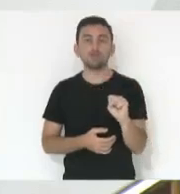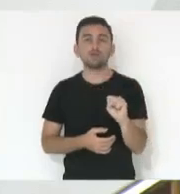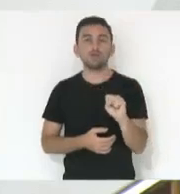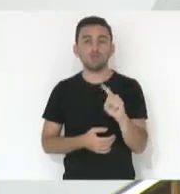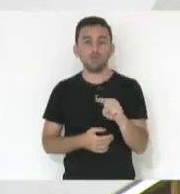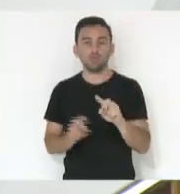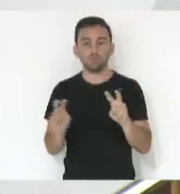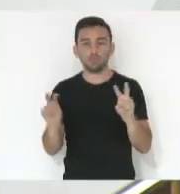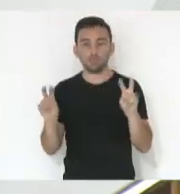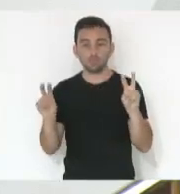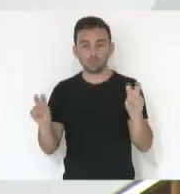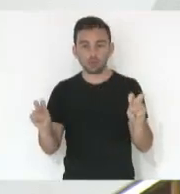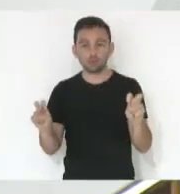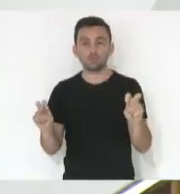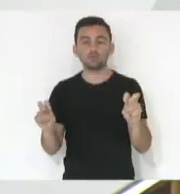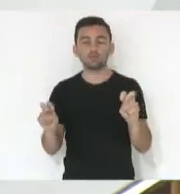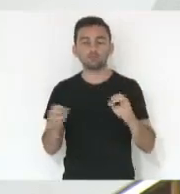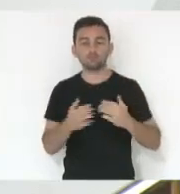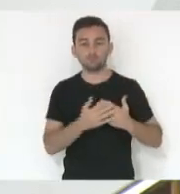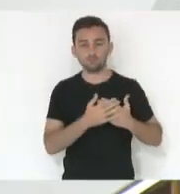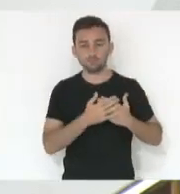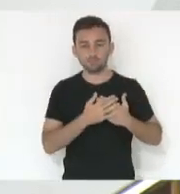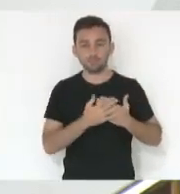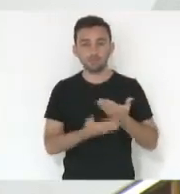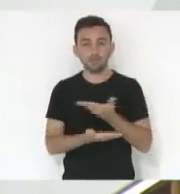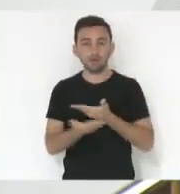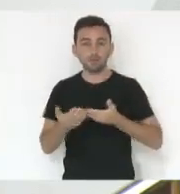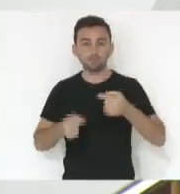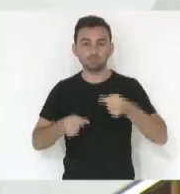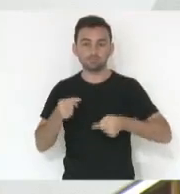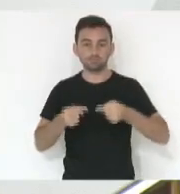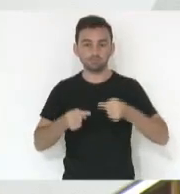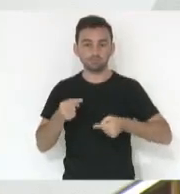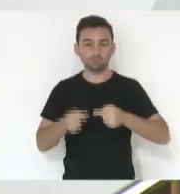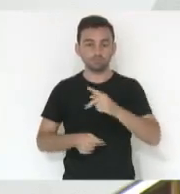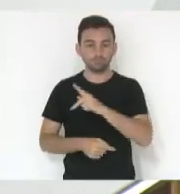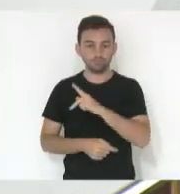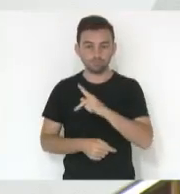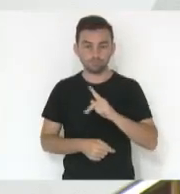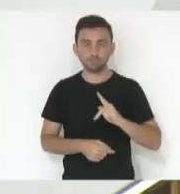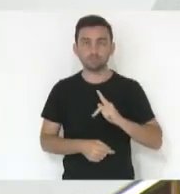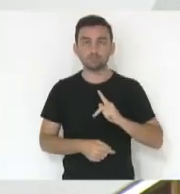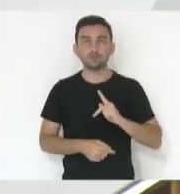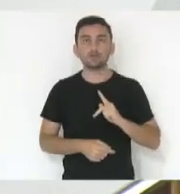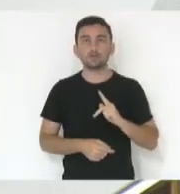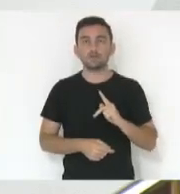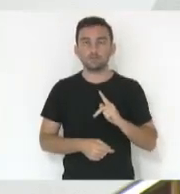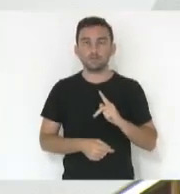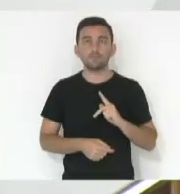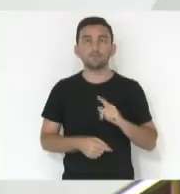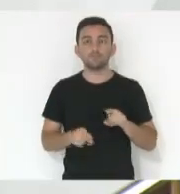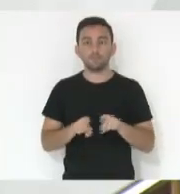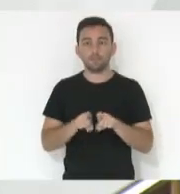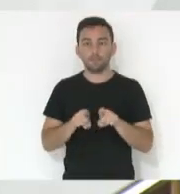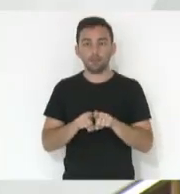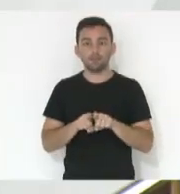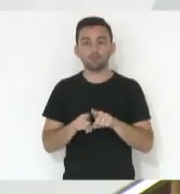tema fraternidade e políticas públicas e tendo como lema,